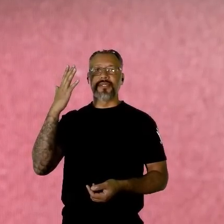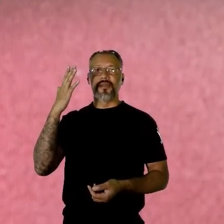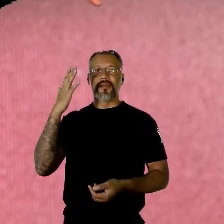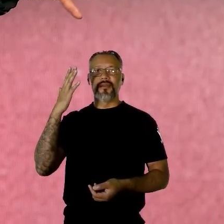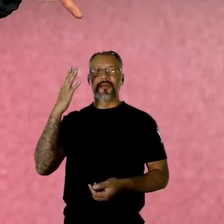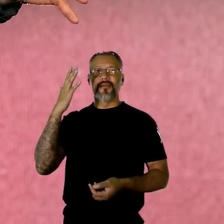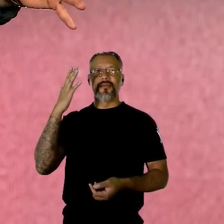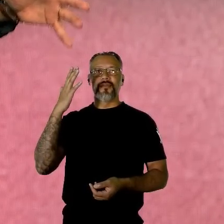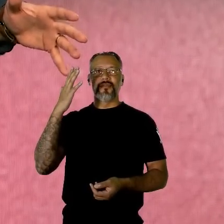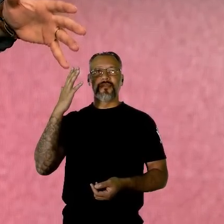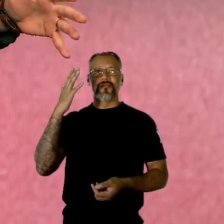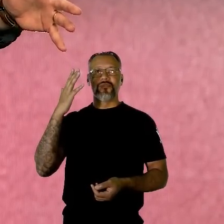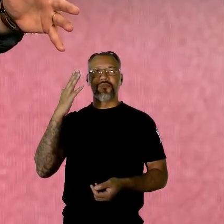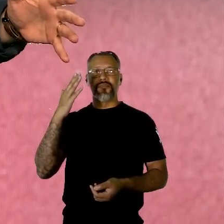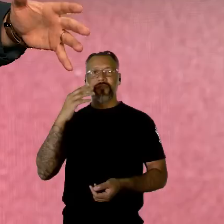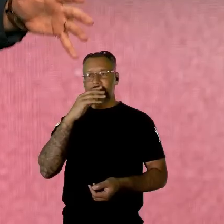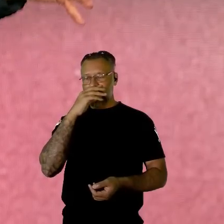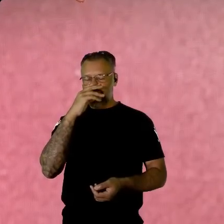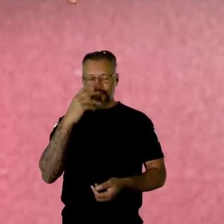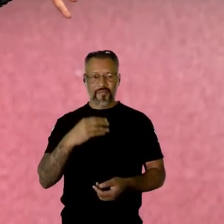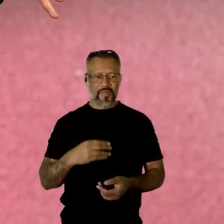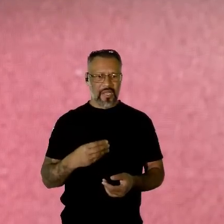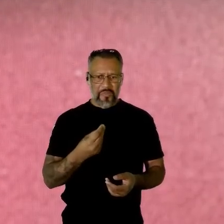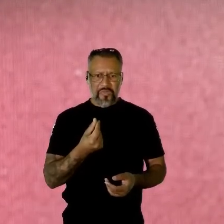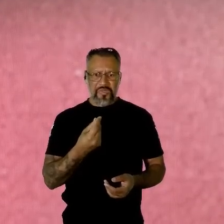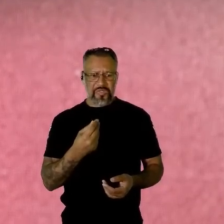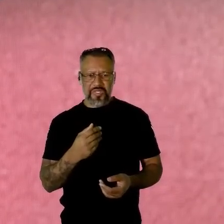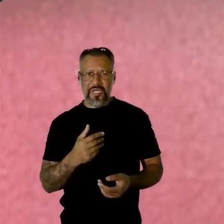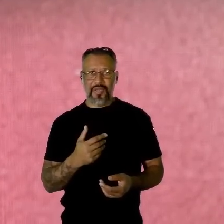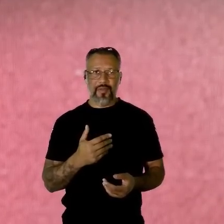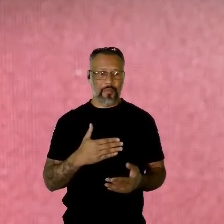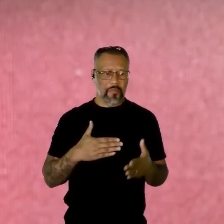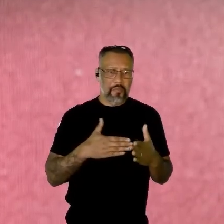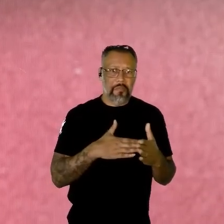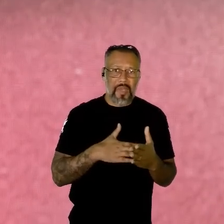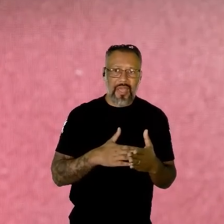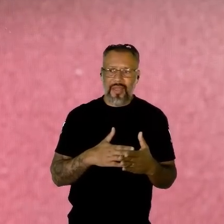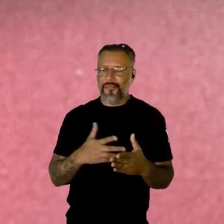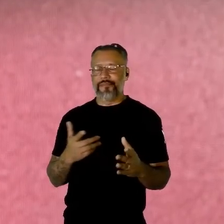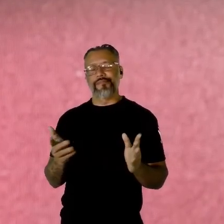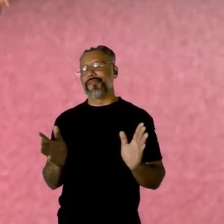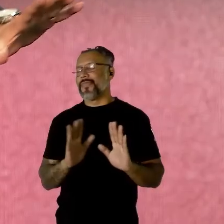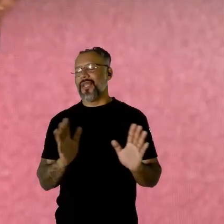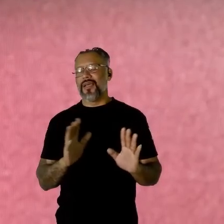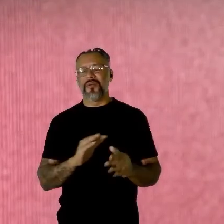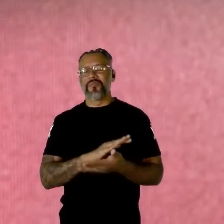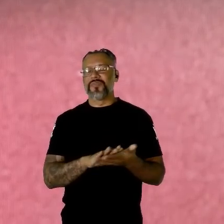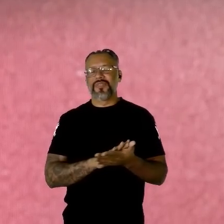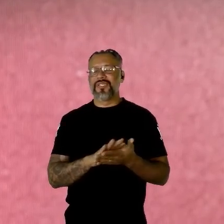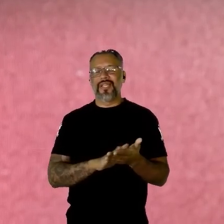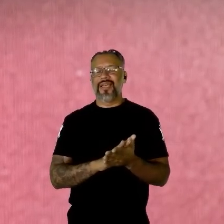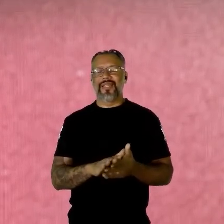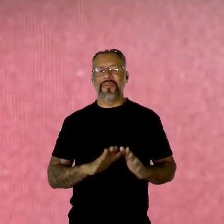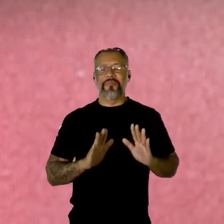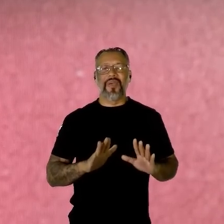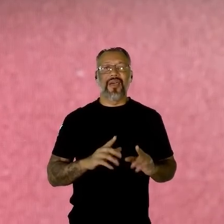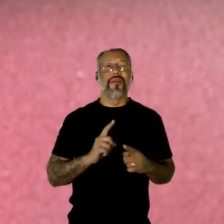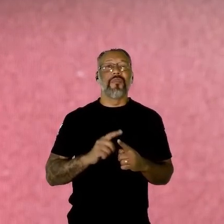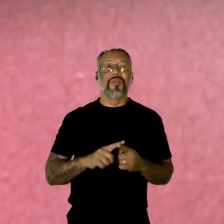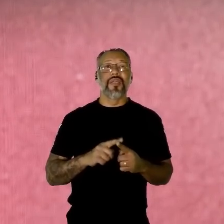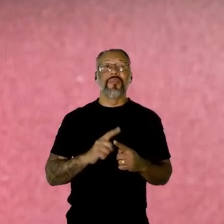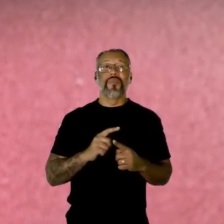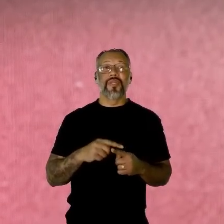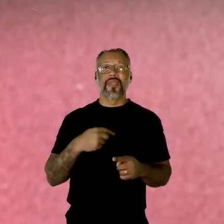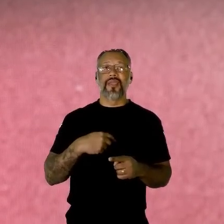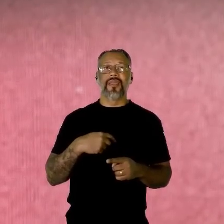imparável dinheiro não me para cara feia não me para situação não me para porta fechada não importa não os não me param porque porque eu tenho